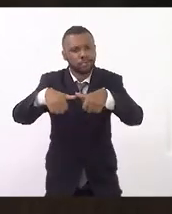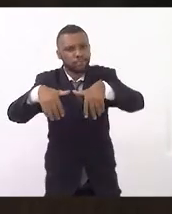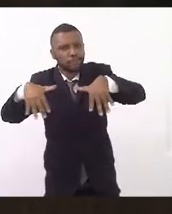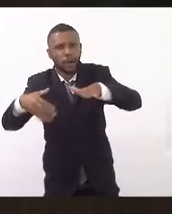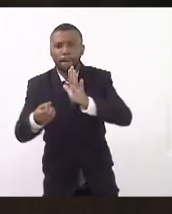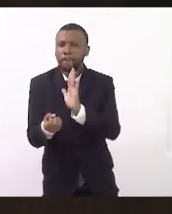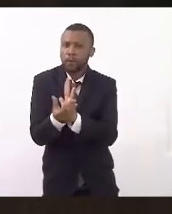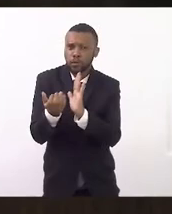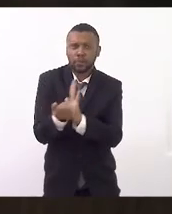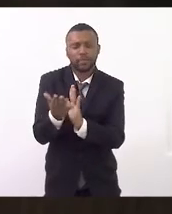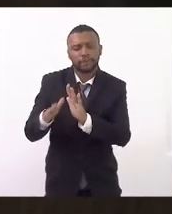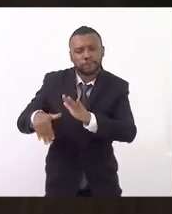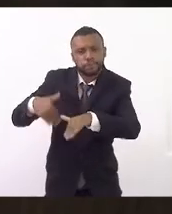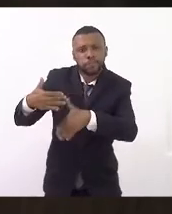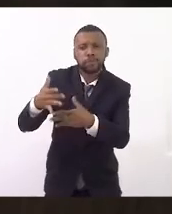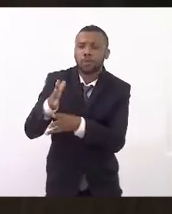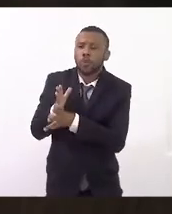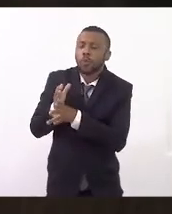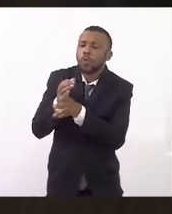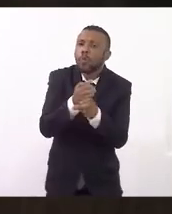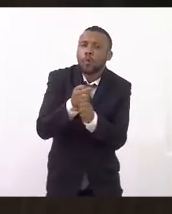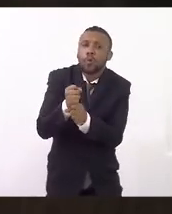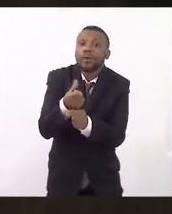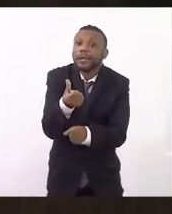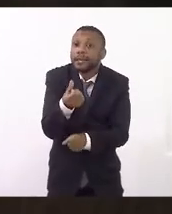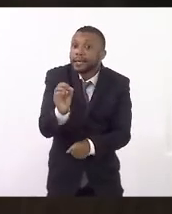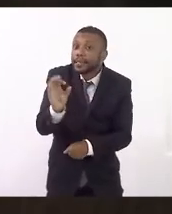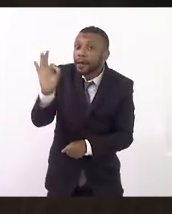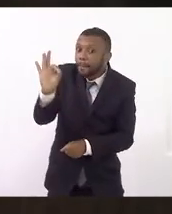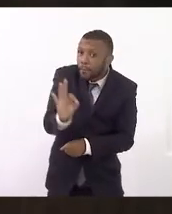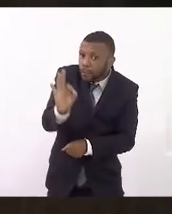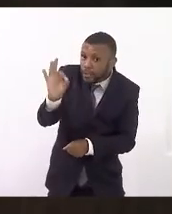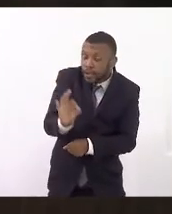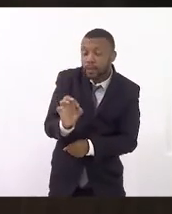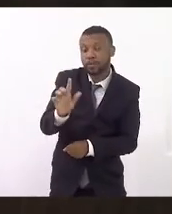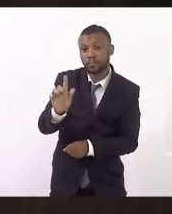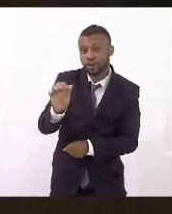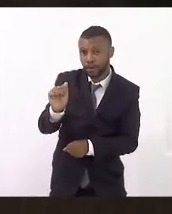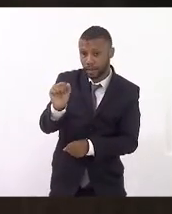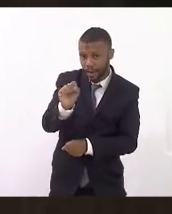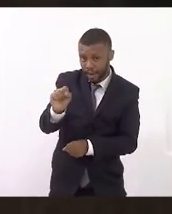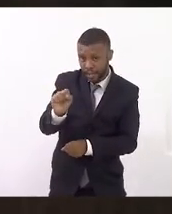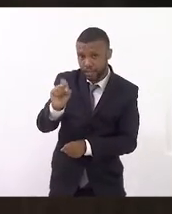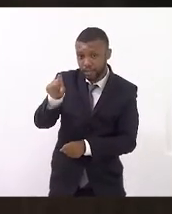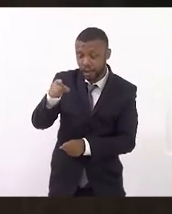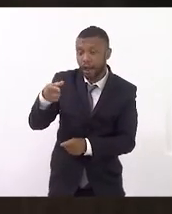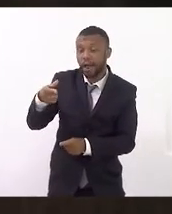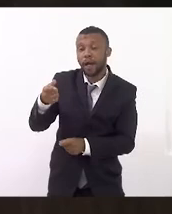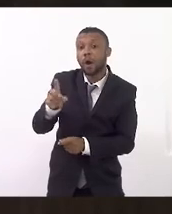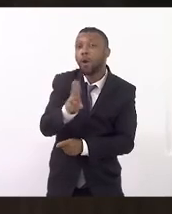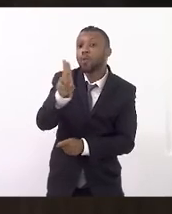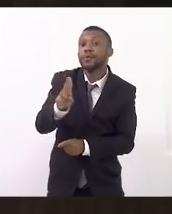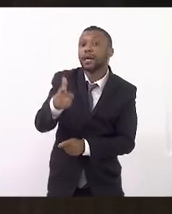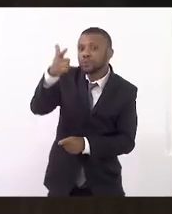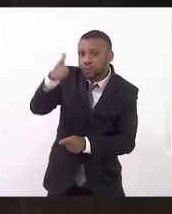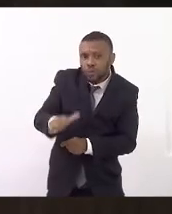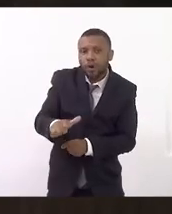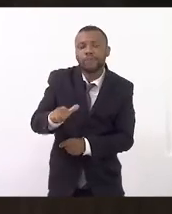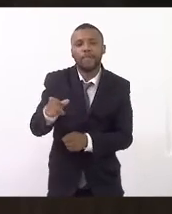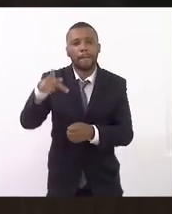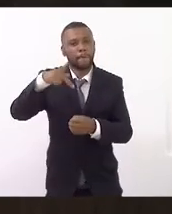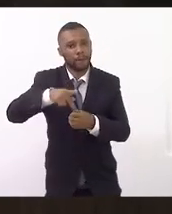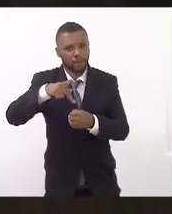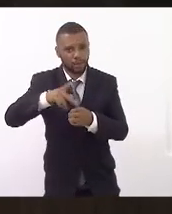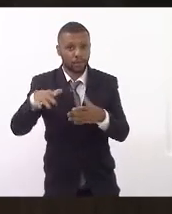temos 60% do nosso gás reinjetado pela Petrobras, cujo presidente